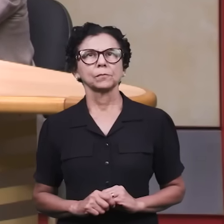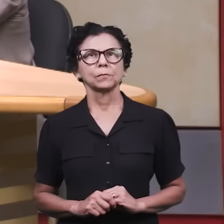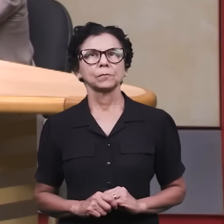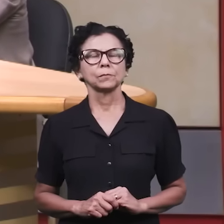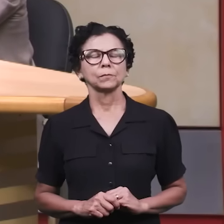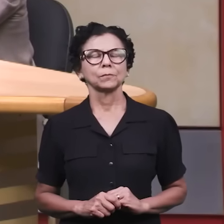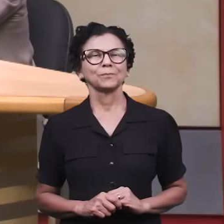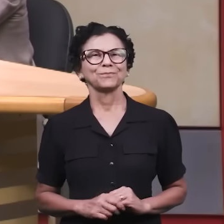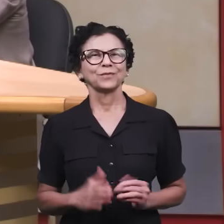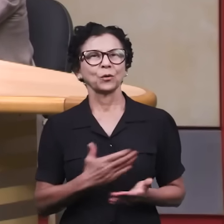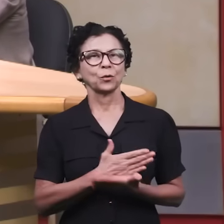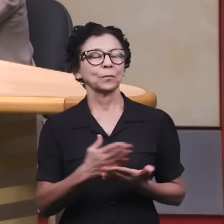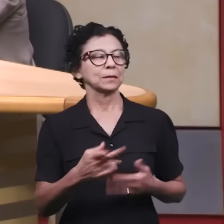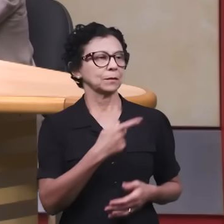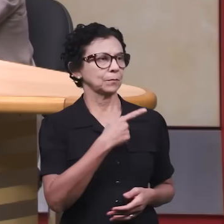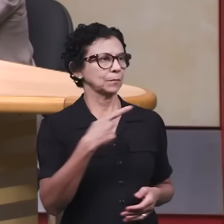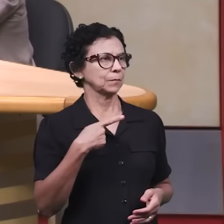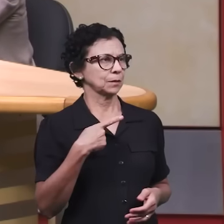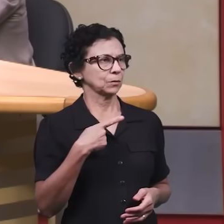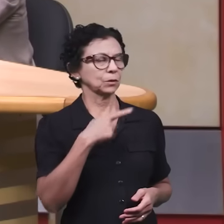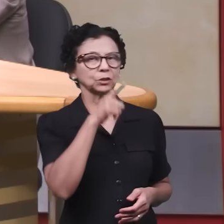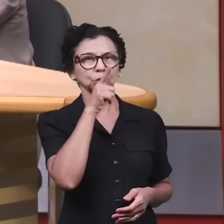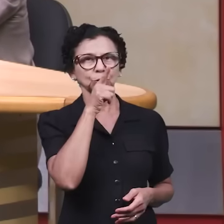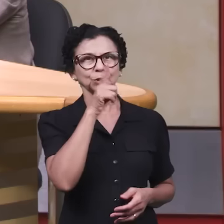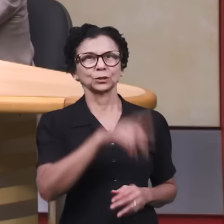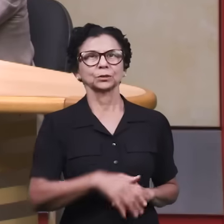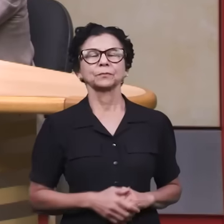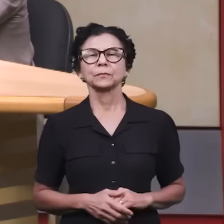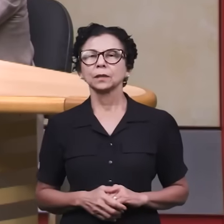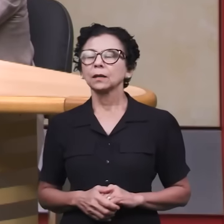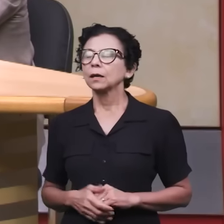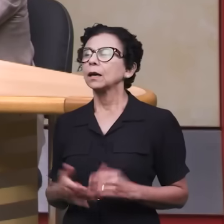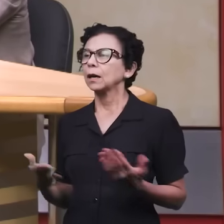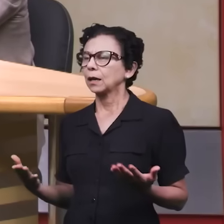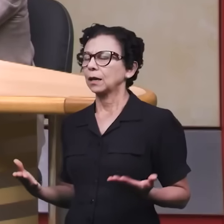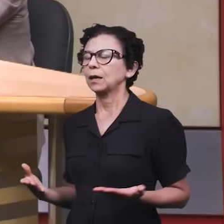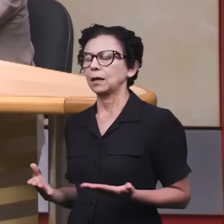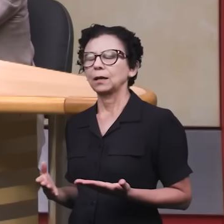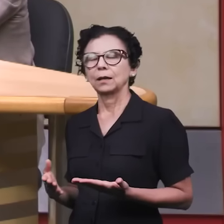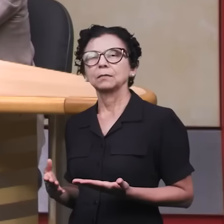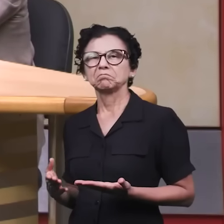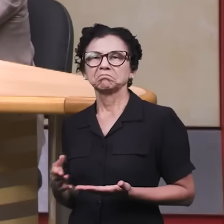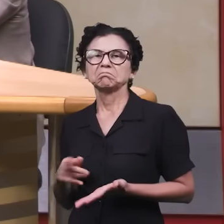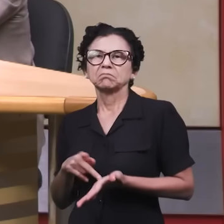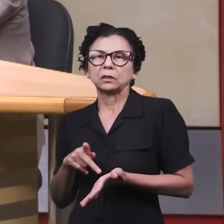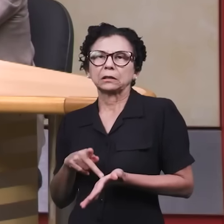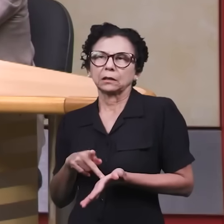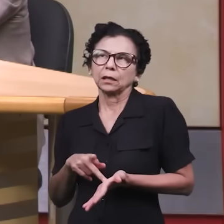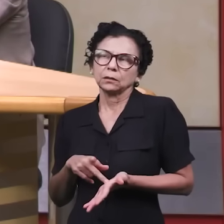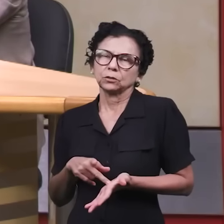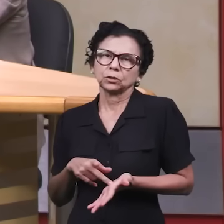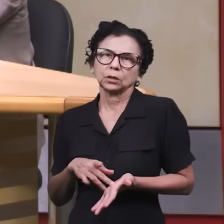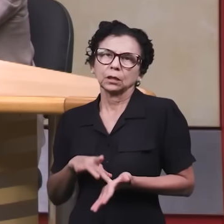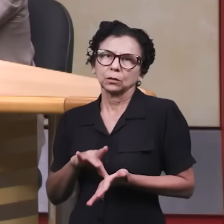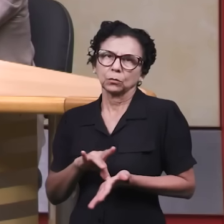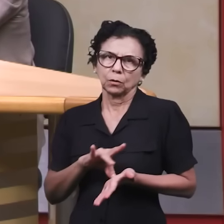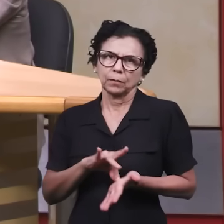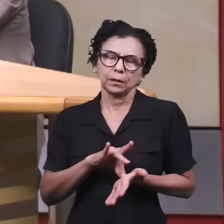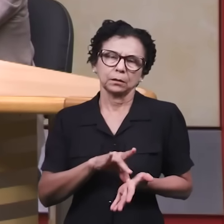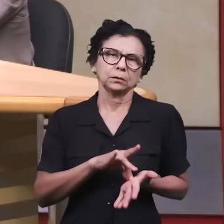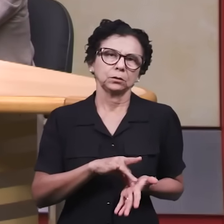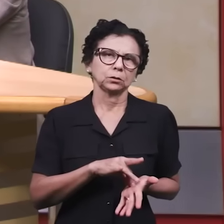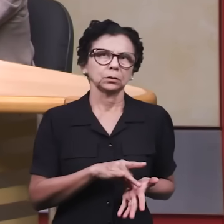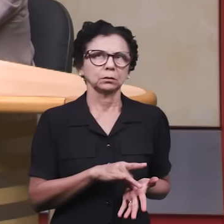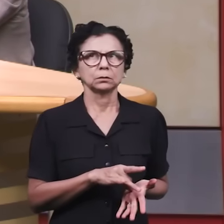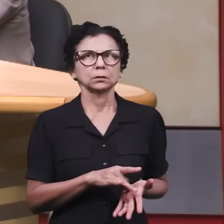Amazônia. Vamos começar pelo pastor Gilson. Muito bem, realmente a gente está tendo atualmente uma